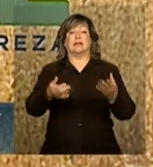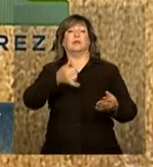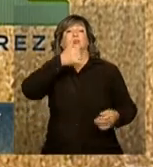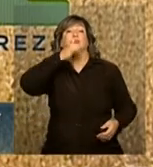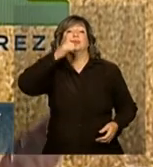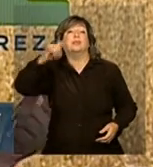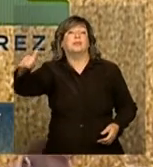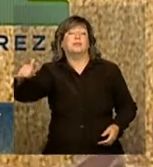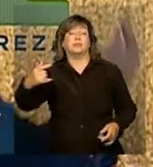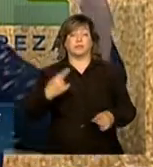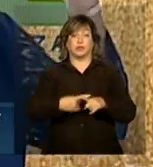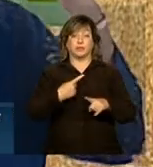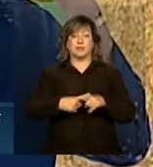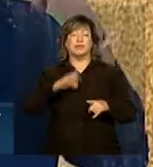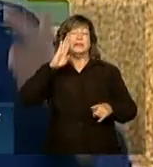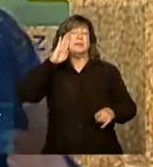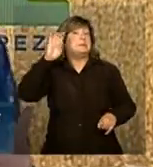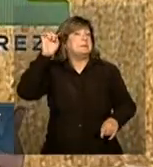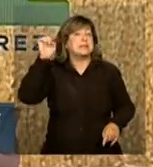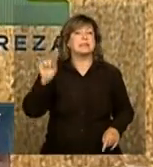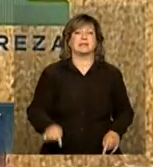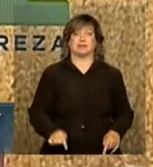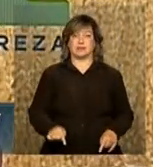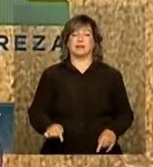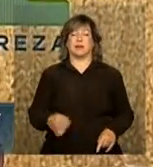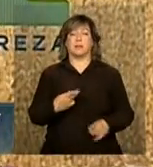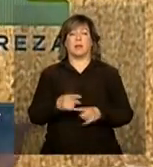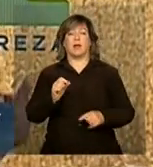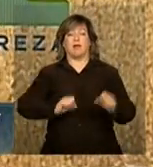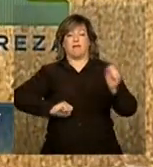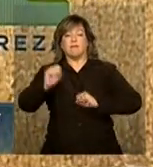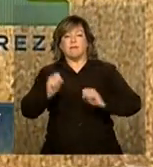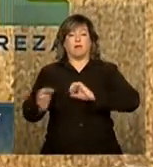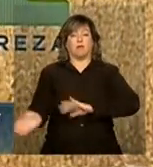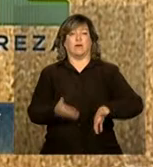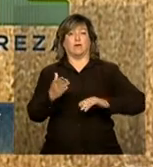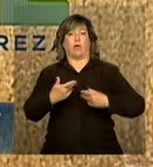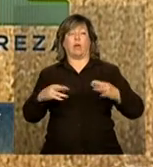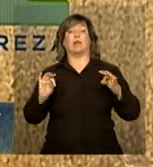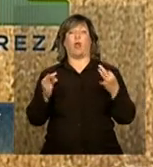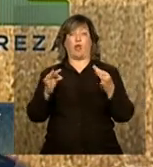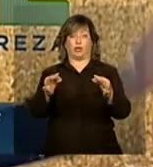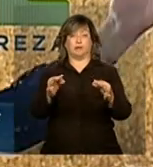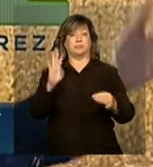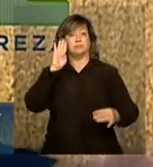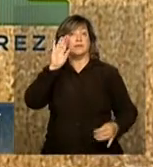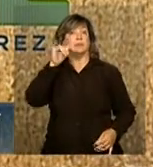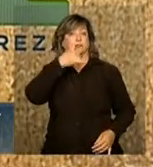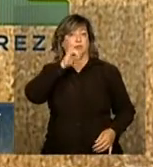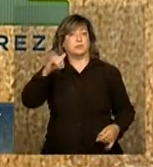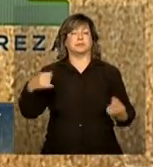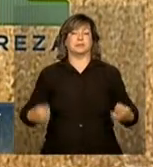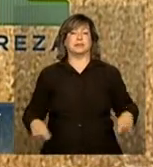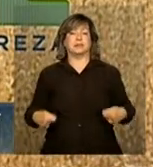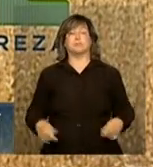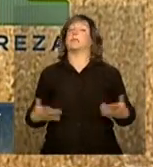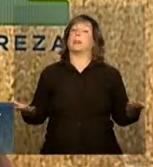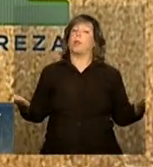de energia, que é algo crucial para uma produção de alta tecnologia. E